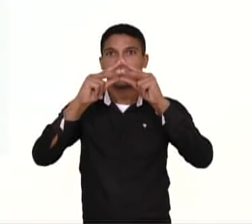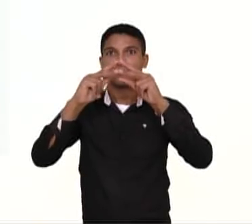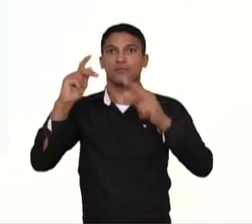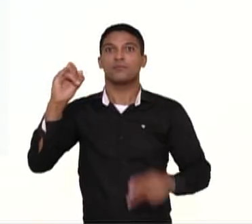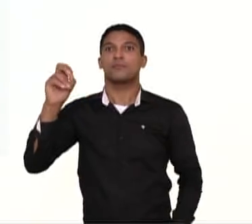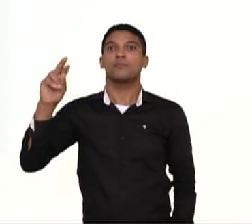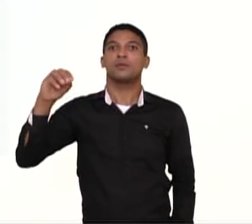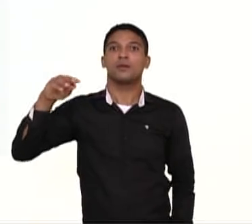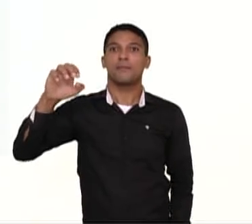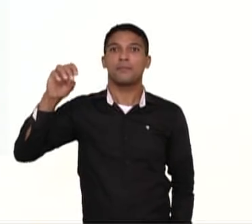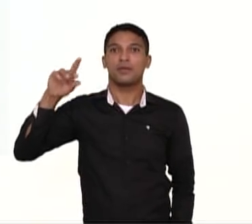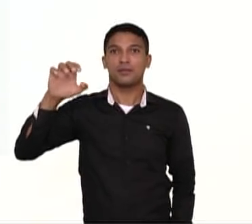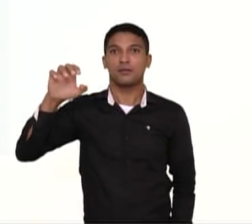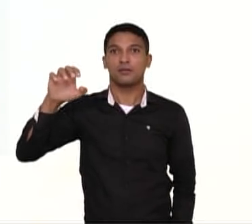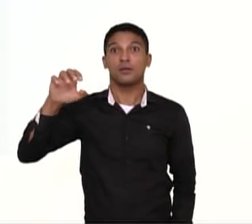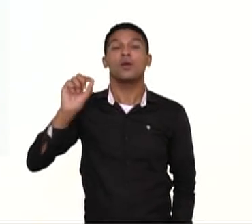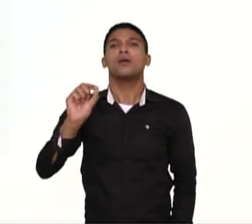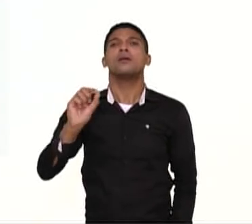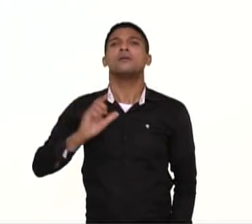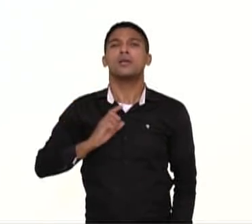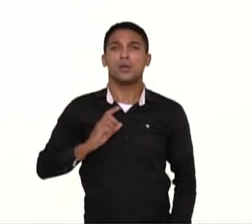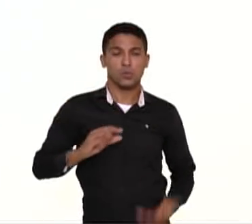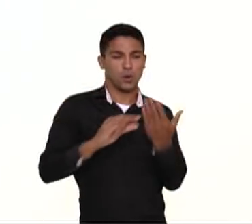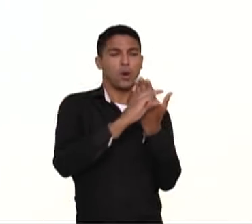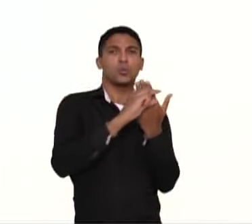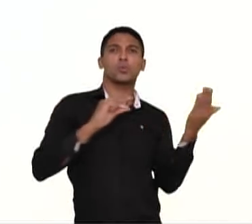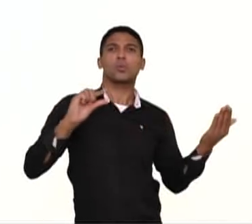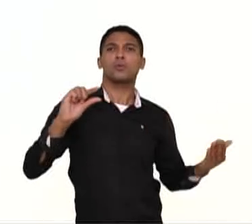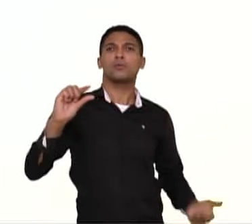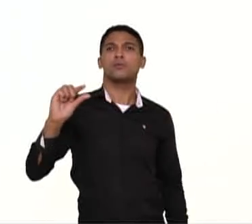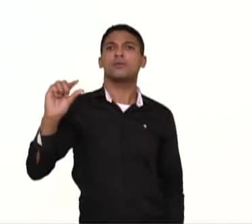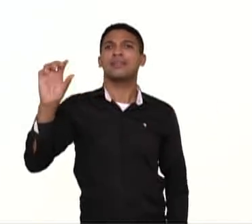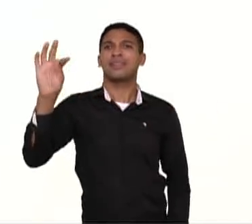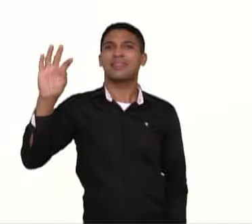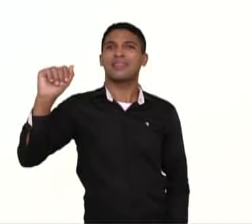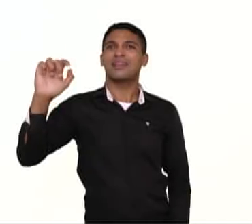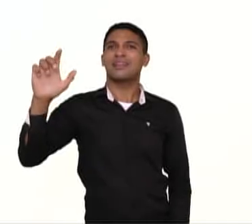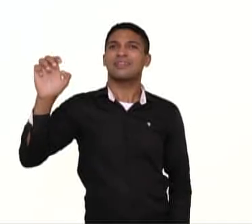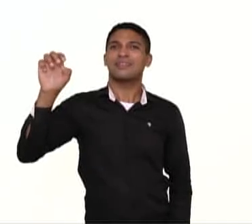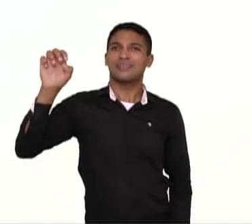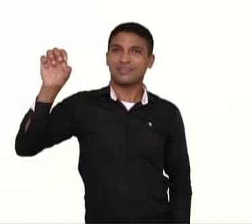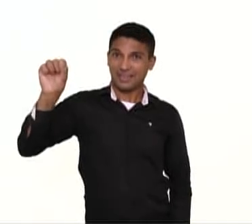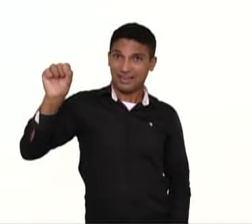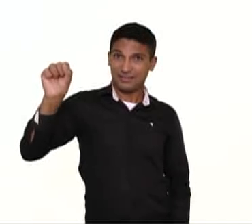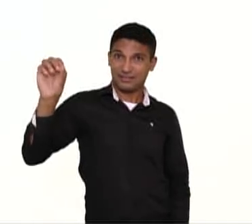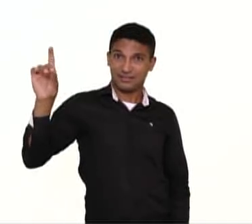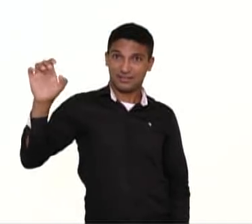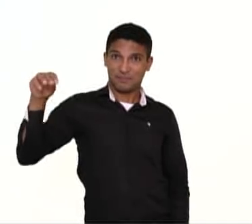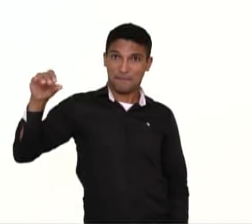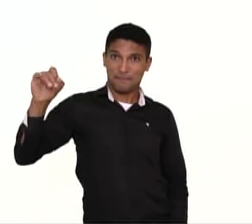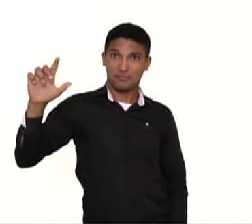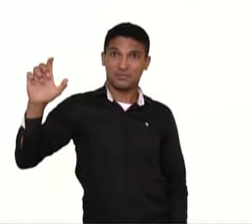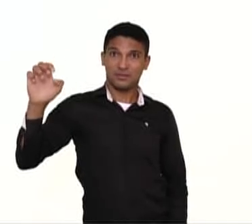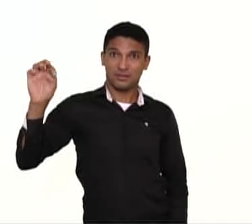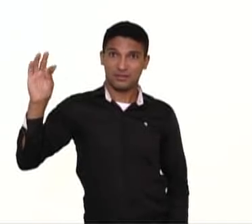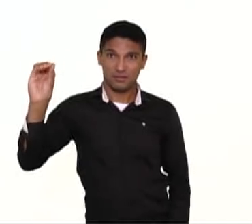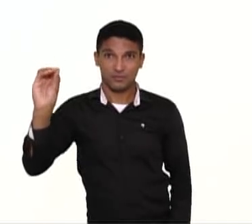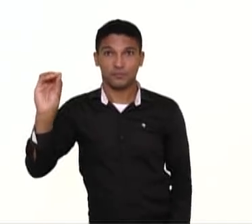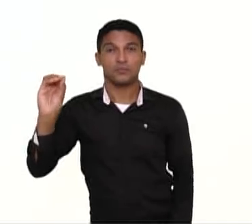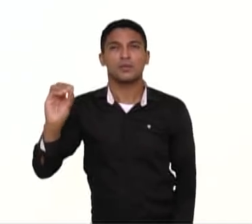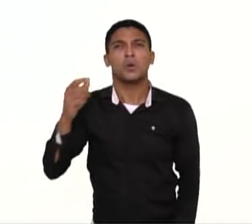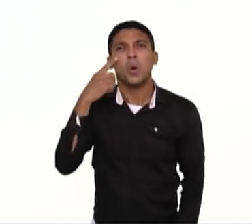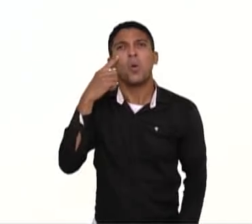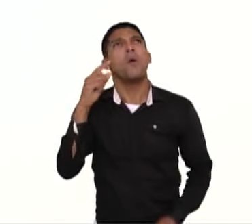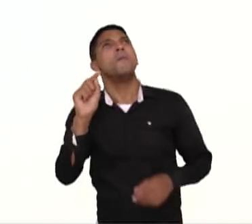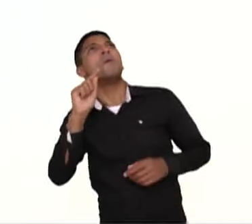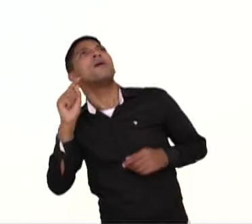usou para fazer isso? Ele usou o seguinte, ó. Ele sabia que a razão entre a altura da pirâmide e o